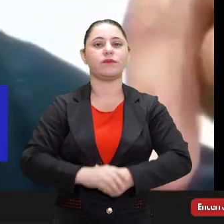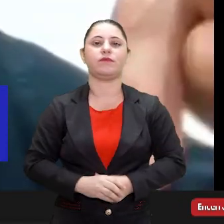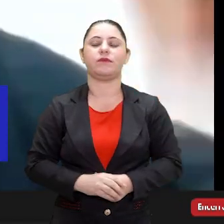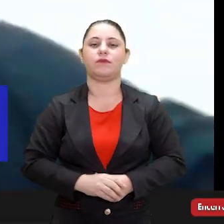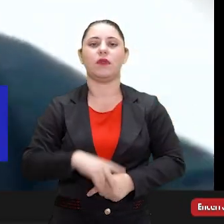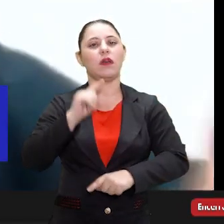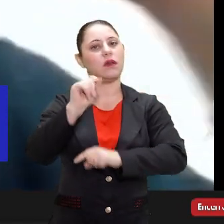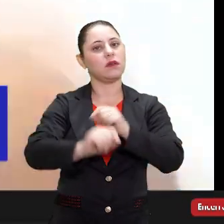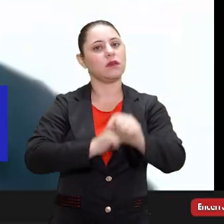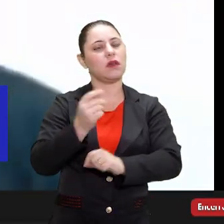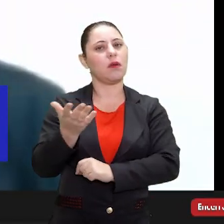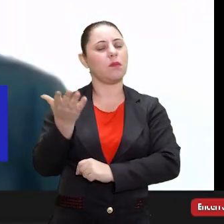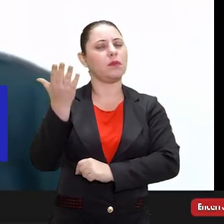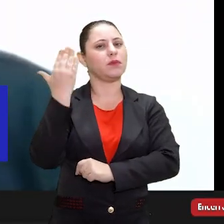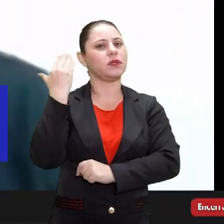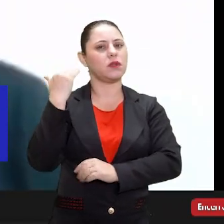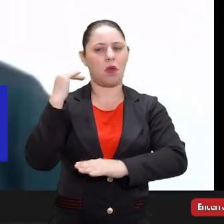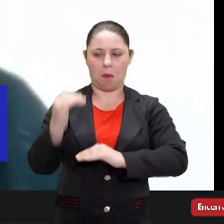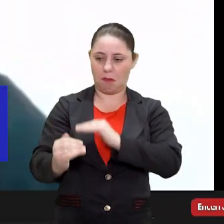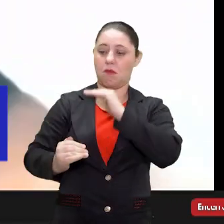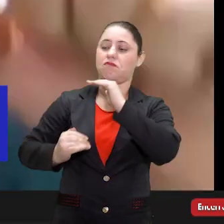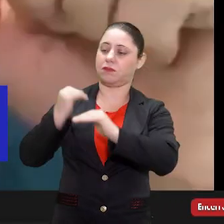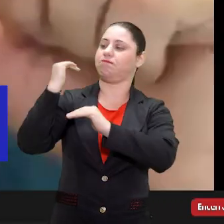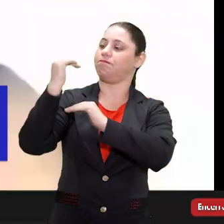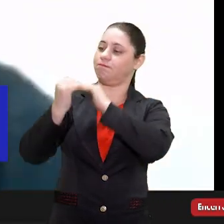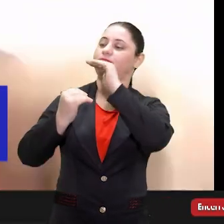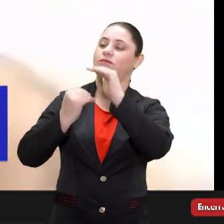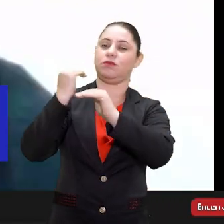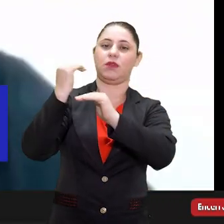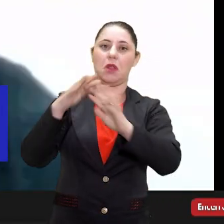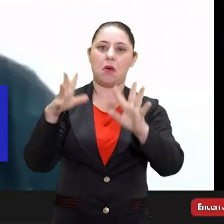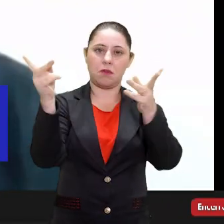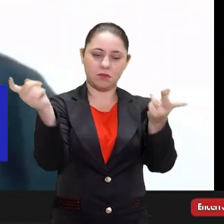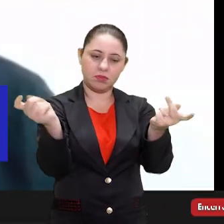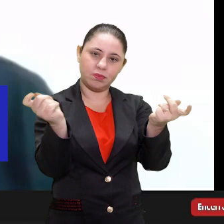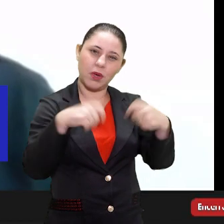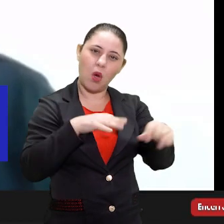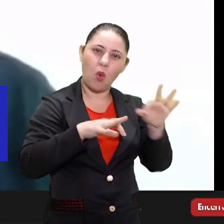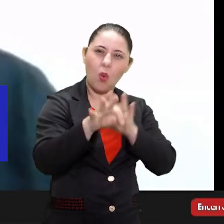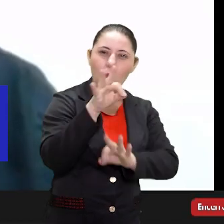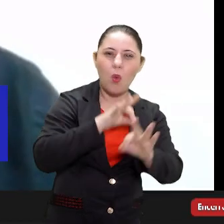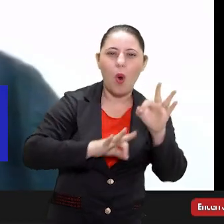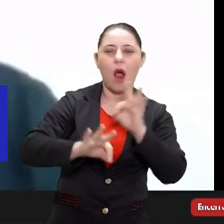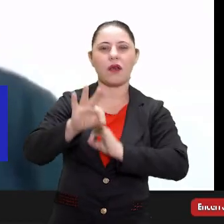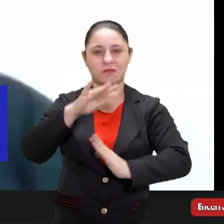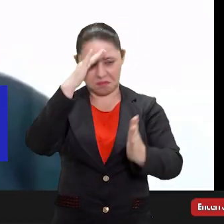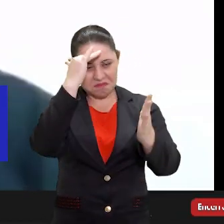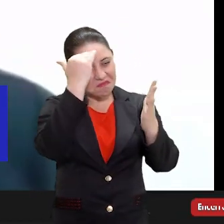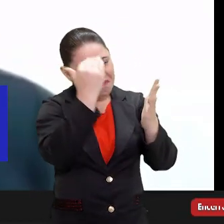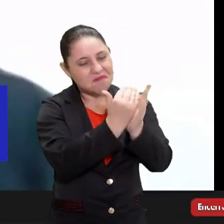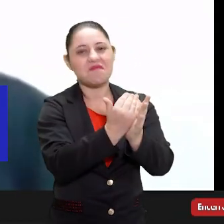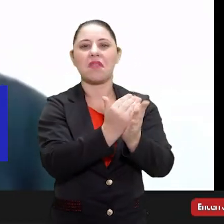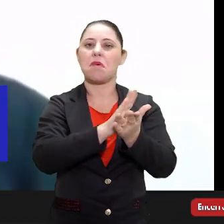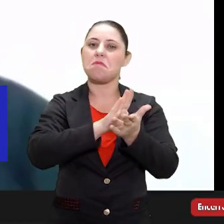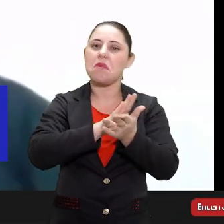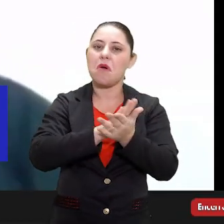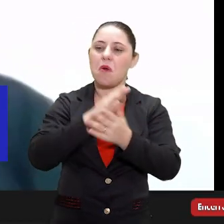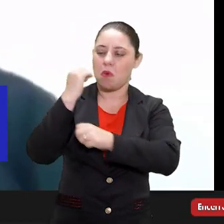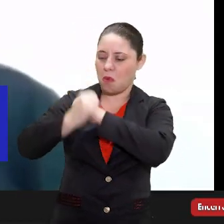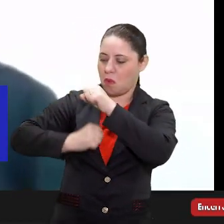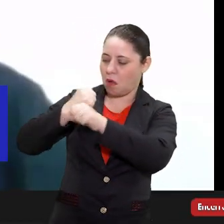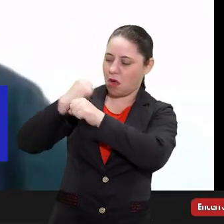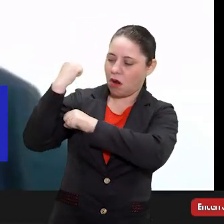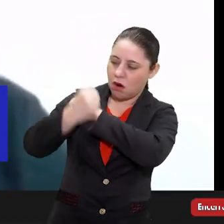instituição INEP, quanto para o Exame Nacional, que vinha avançando